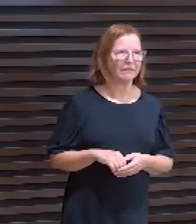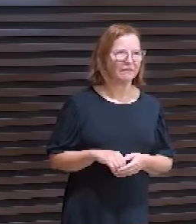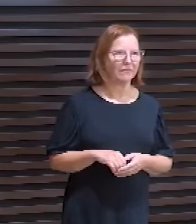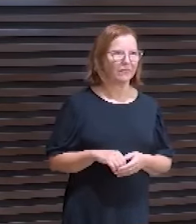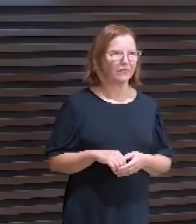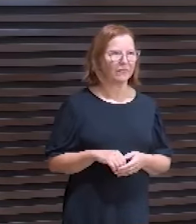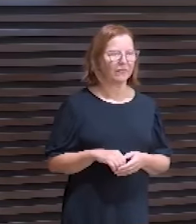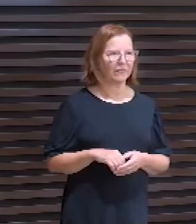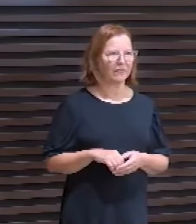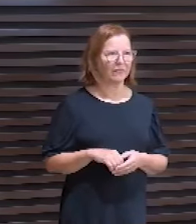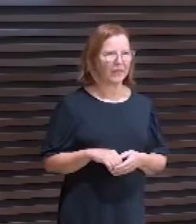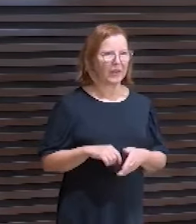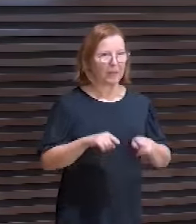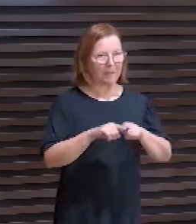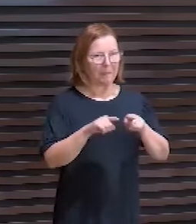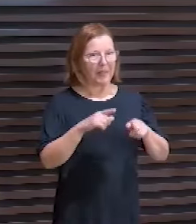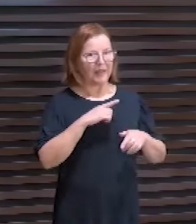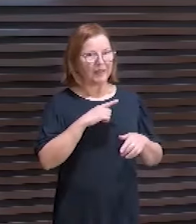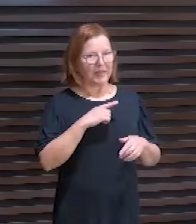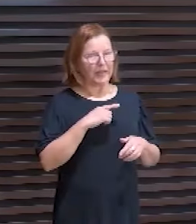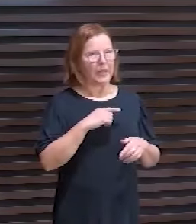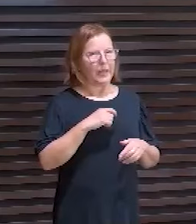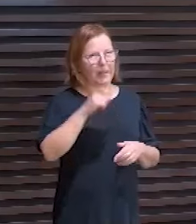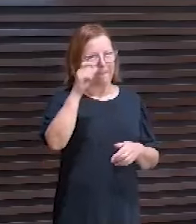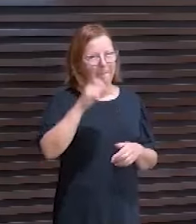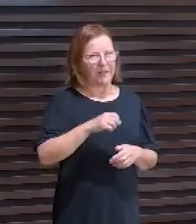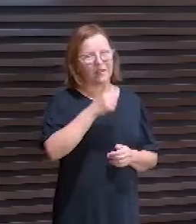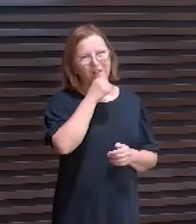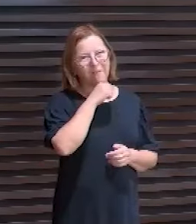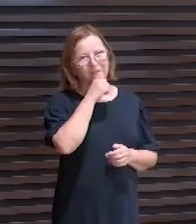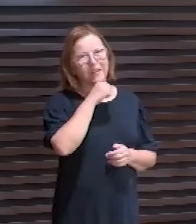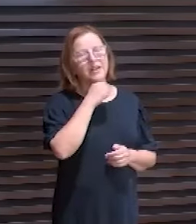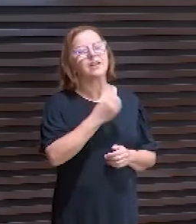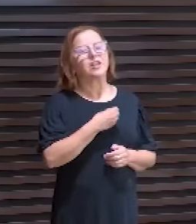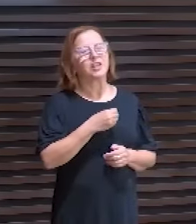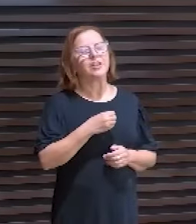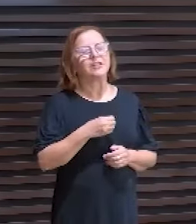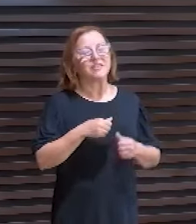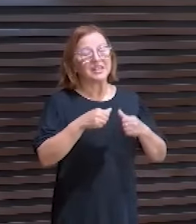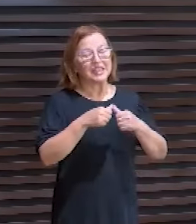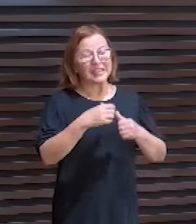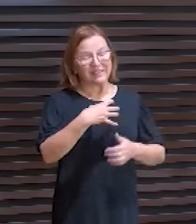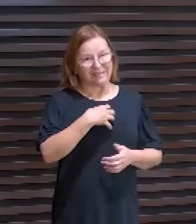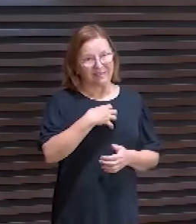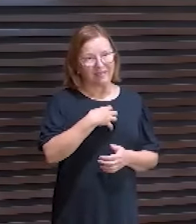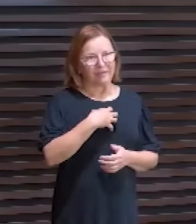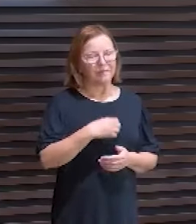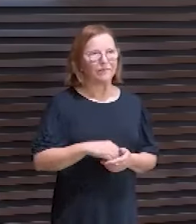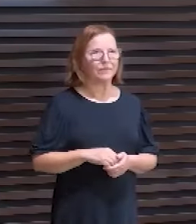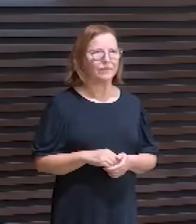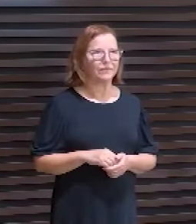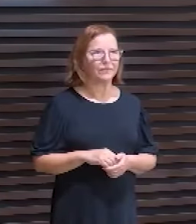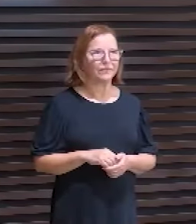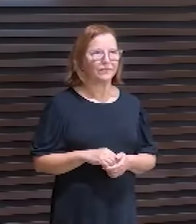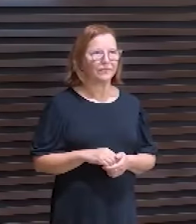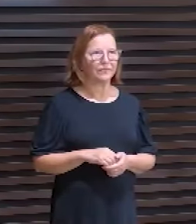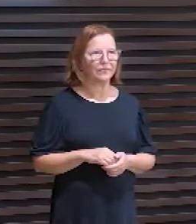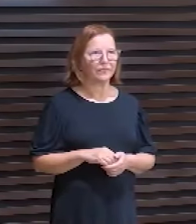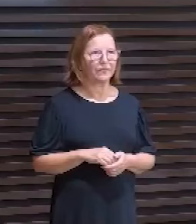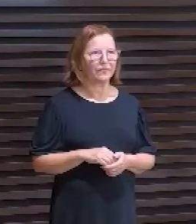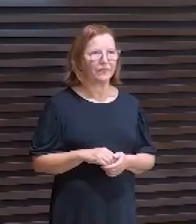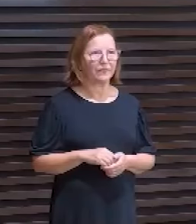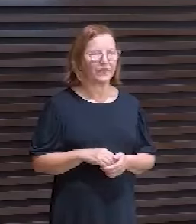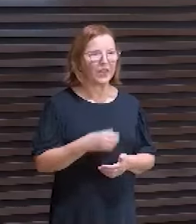quase no Pé na Cova já tá desse jeito passou a vida tendo um